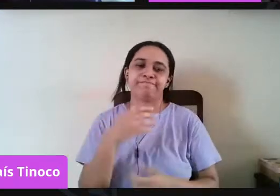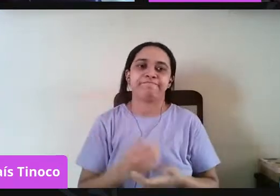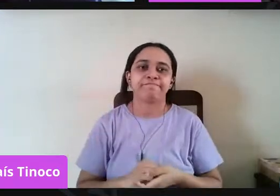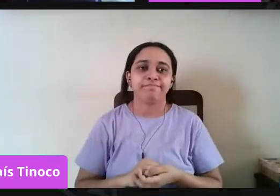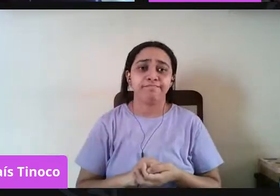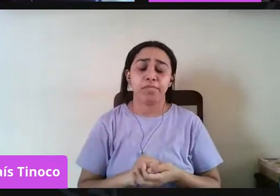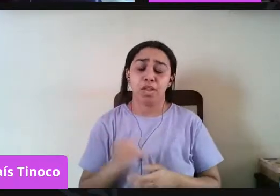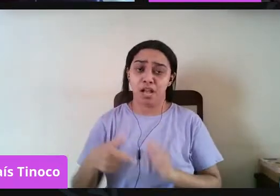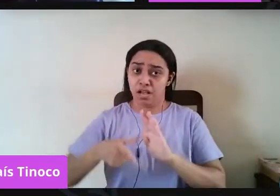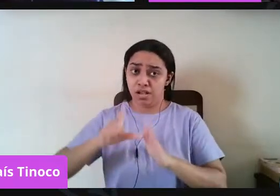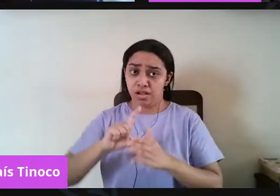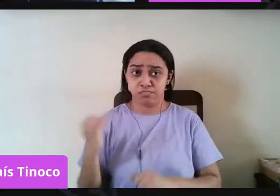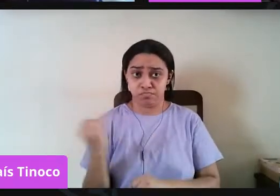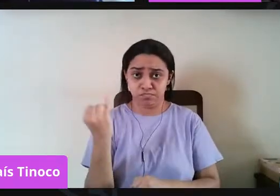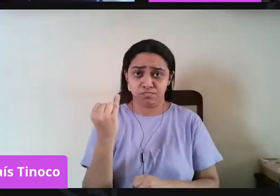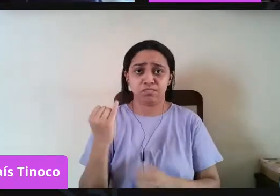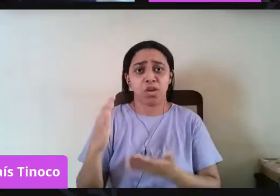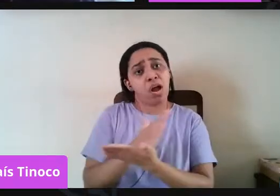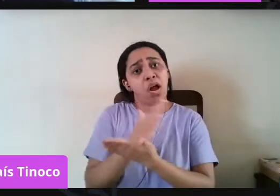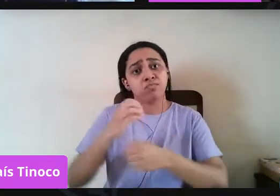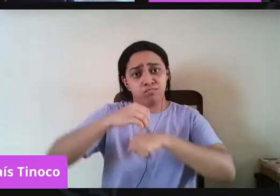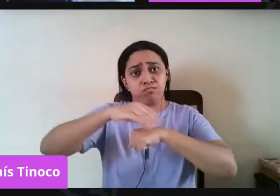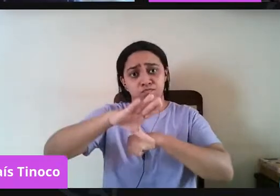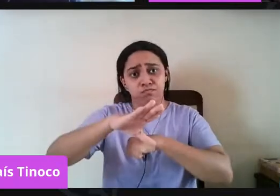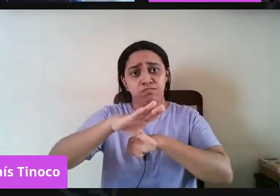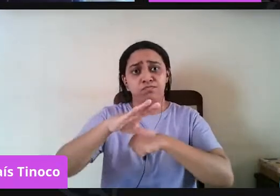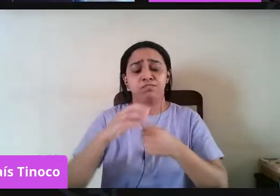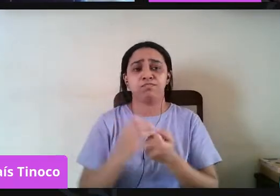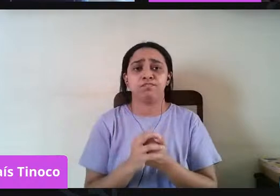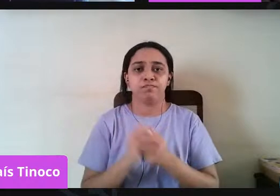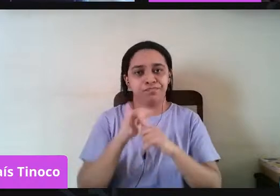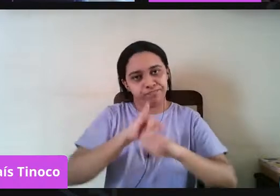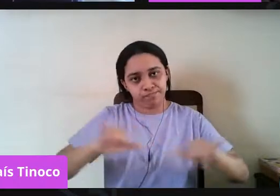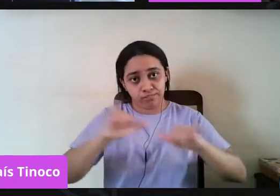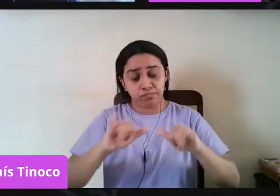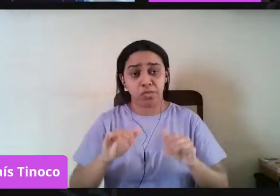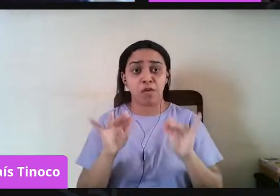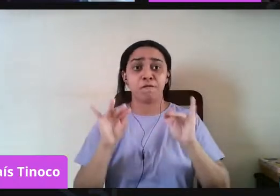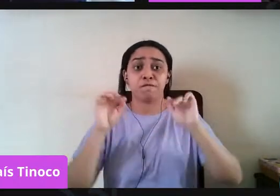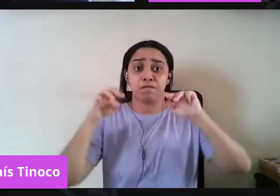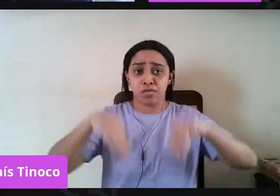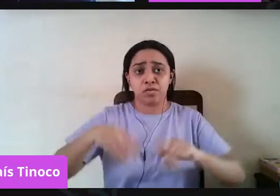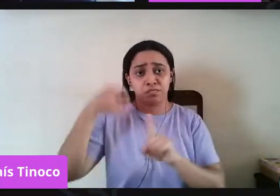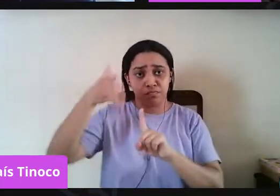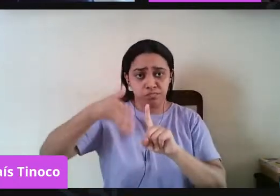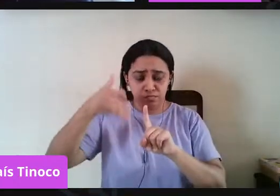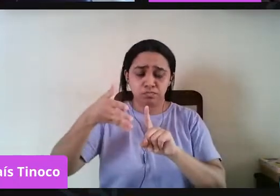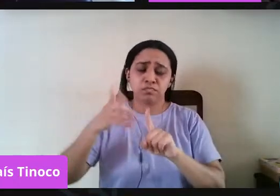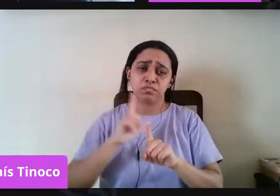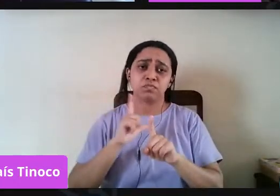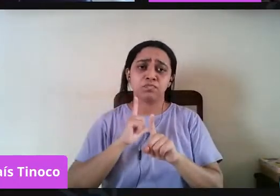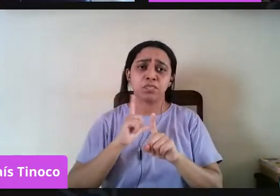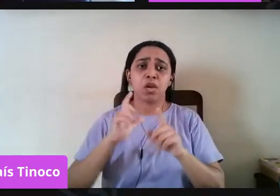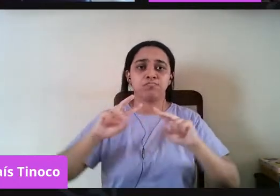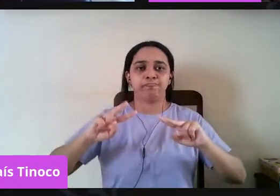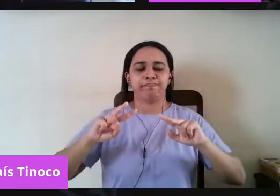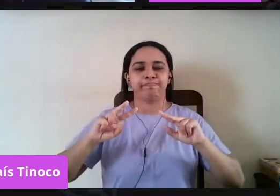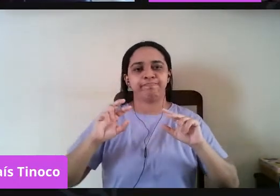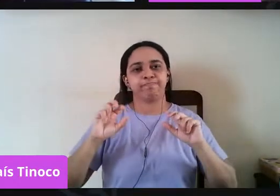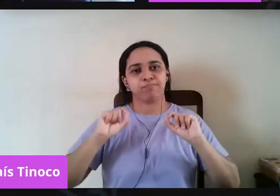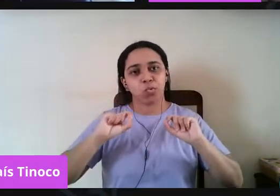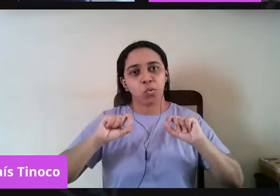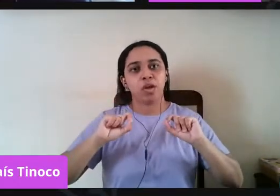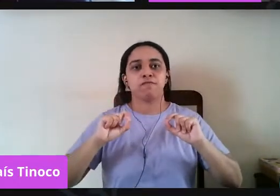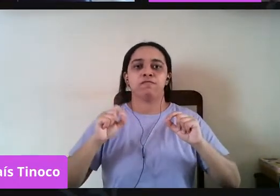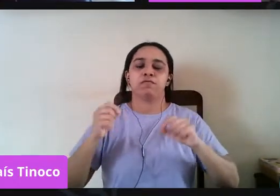necessário que alguns informes sejam feitos. Tá? Ao fim da palestra será disponibilizada a frequência, tá? É necessário